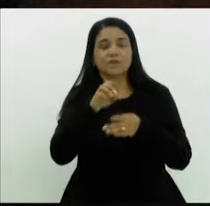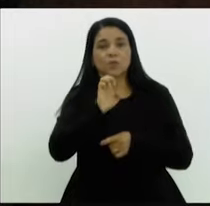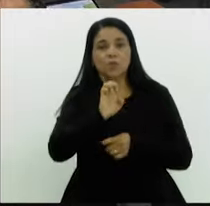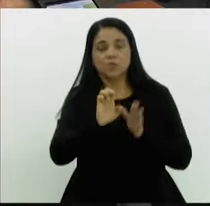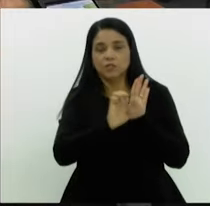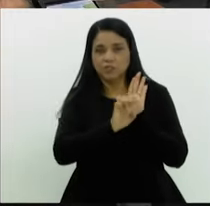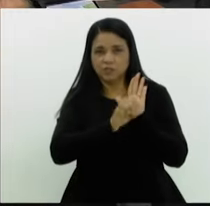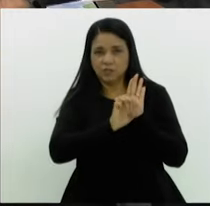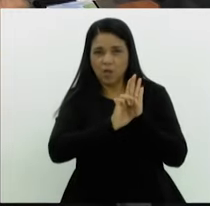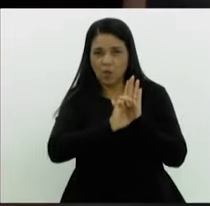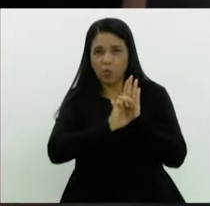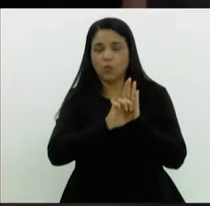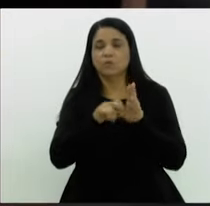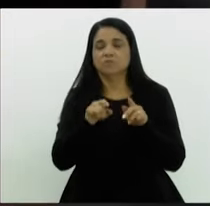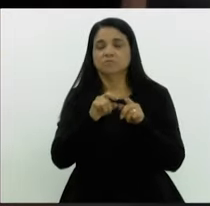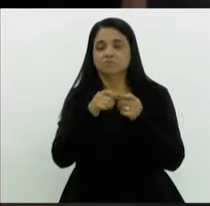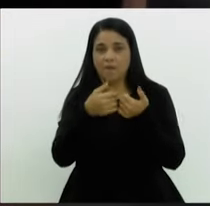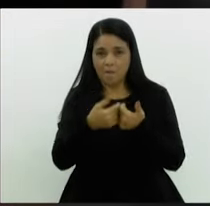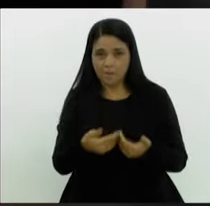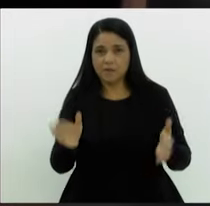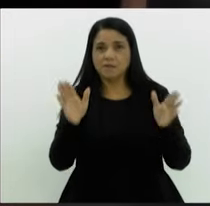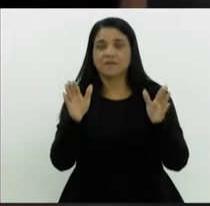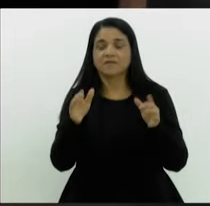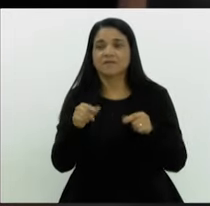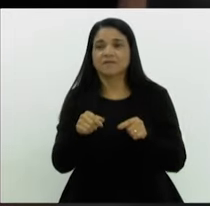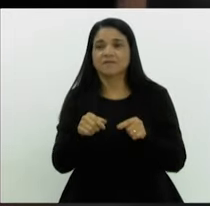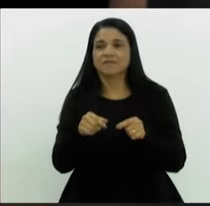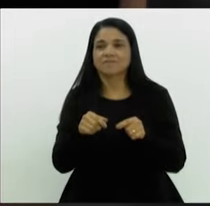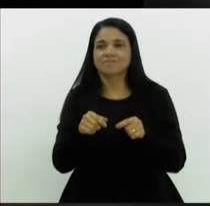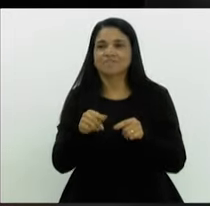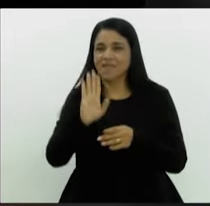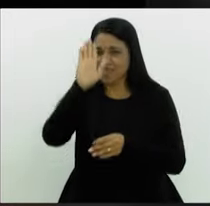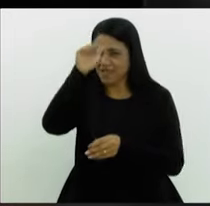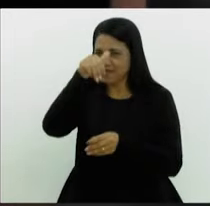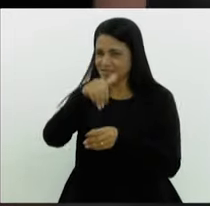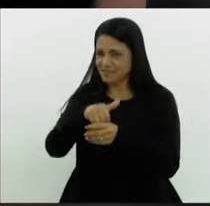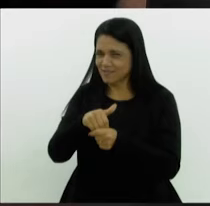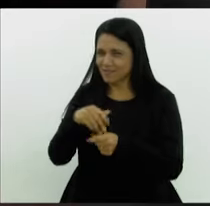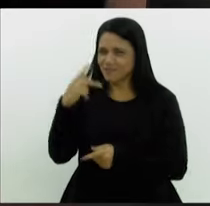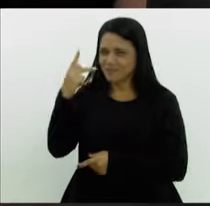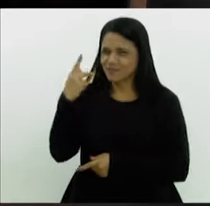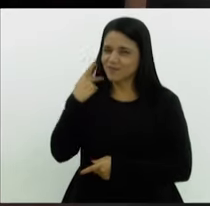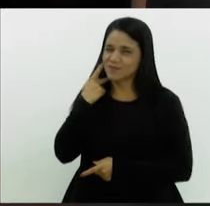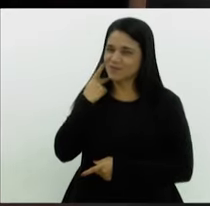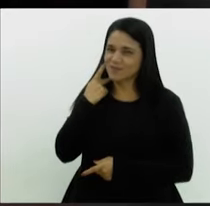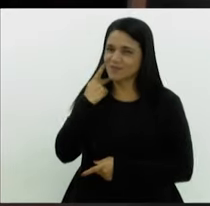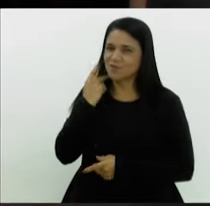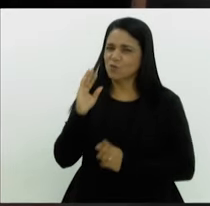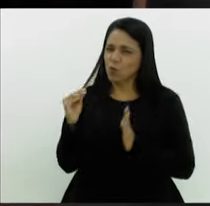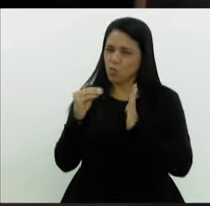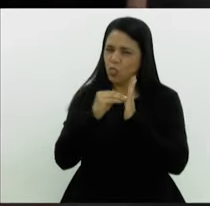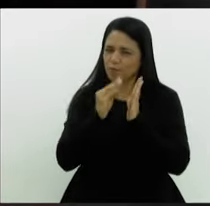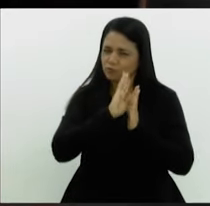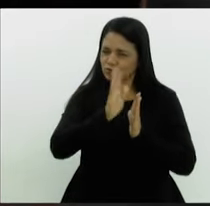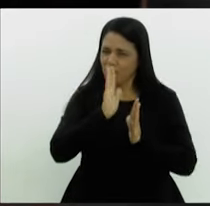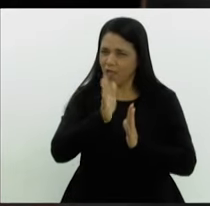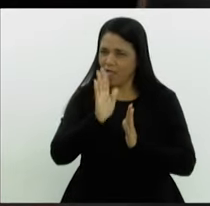e trazer, enfim, a tua eleição da Procuradoria da Mulher. Meu nome já está posto, presidente.